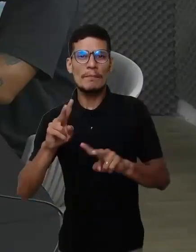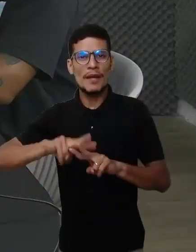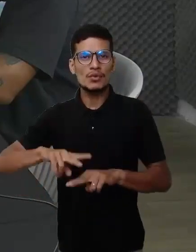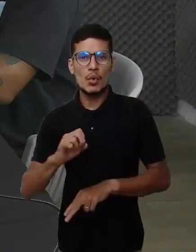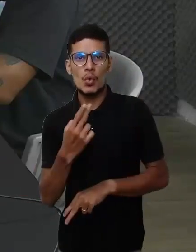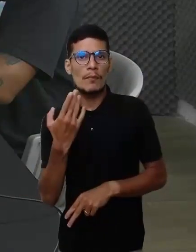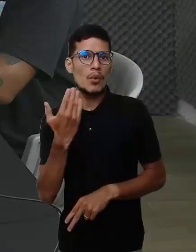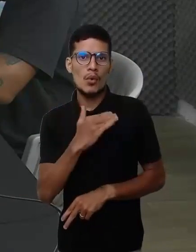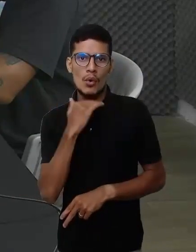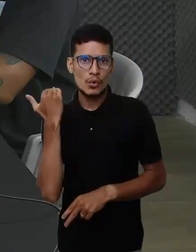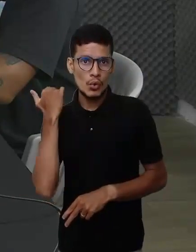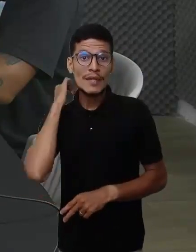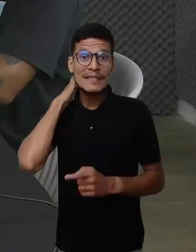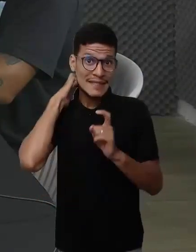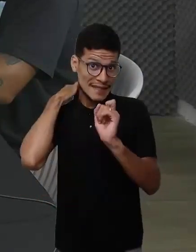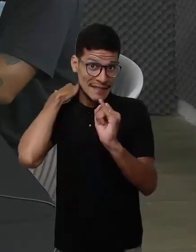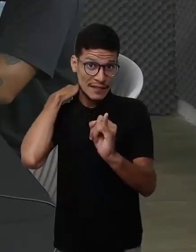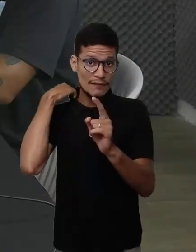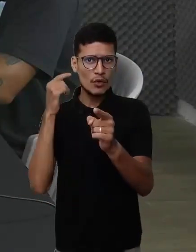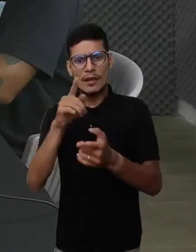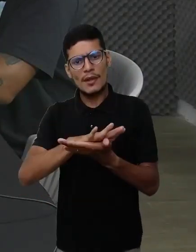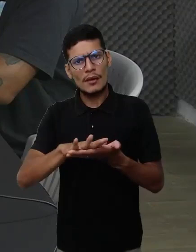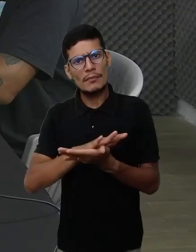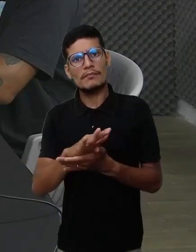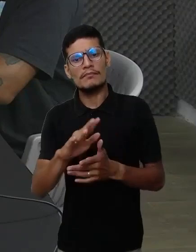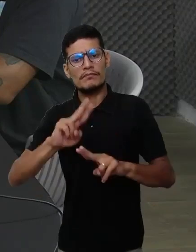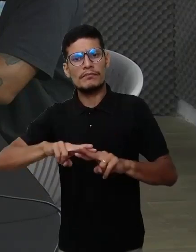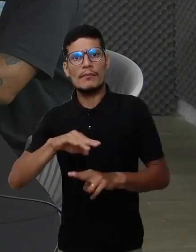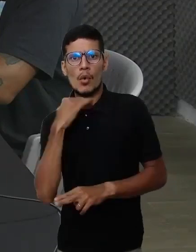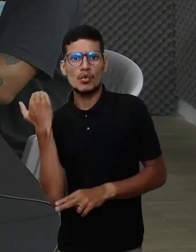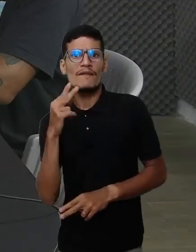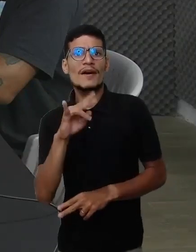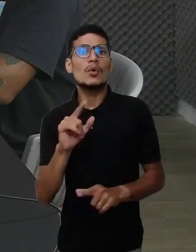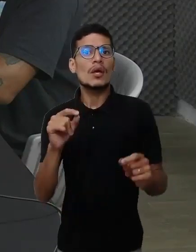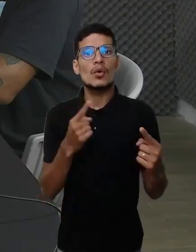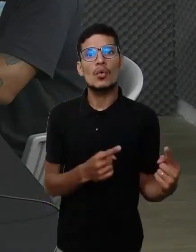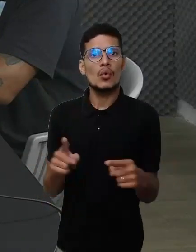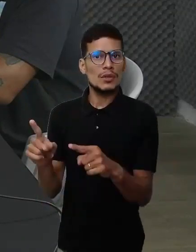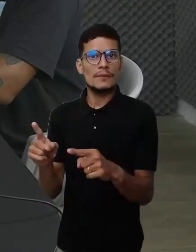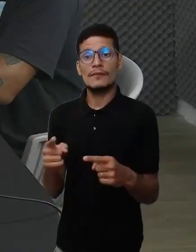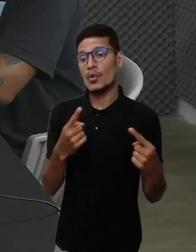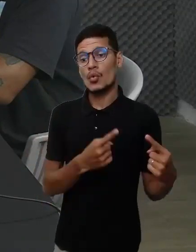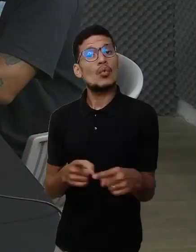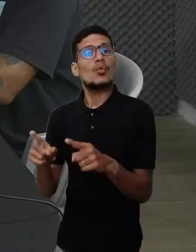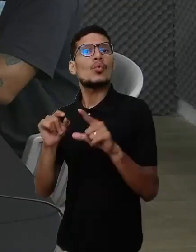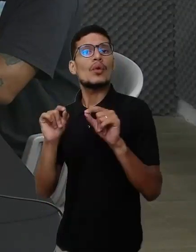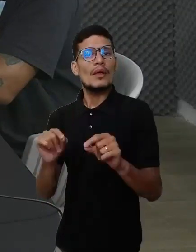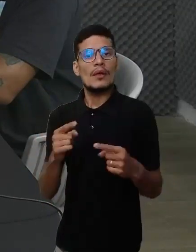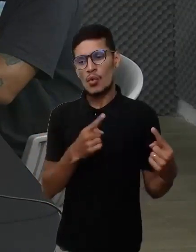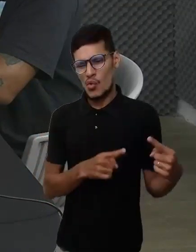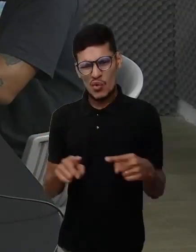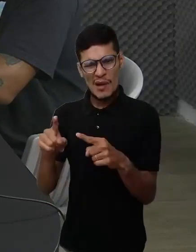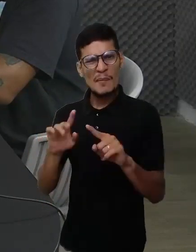Porque se você não for preso ou morto, você vai se rebelar. É uma rebelião, nem sempre você vai se rebelar,